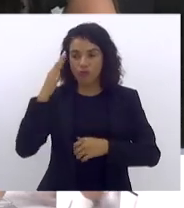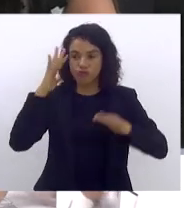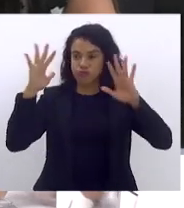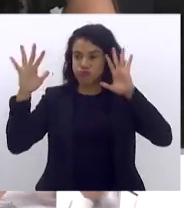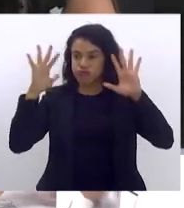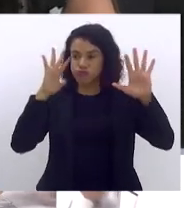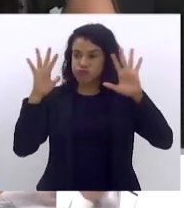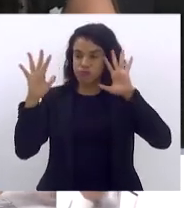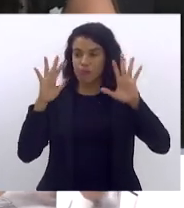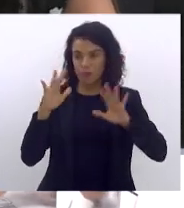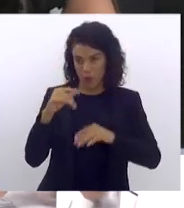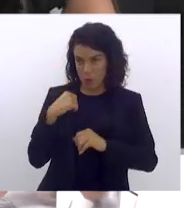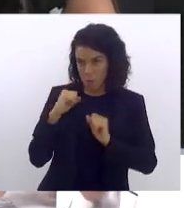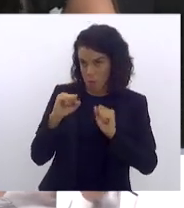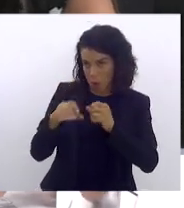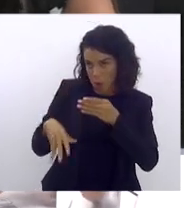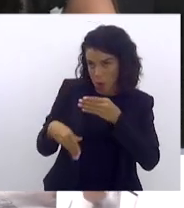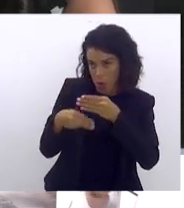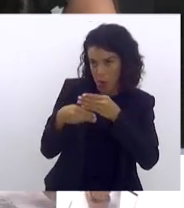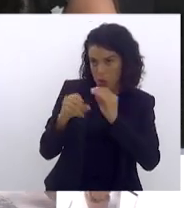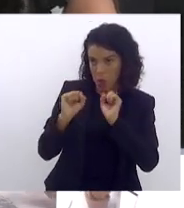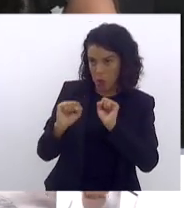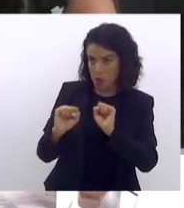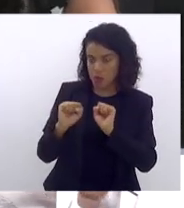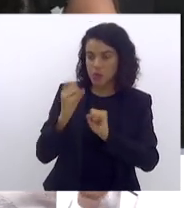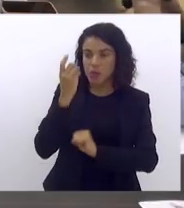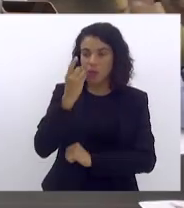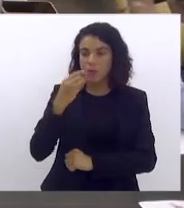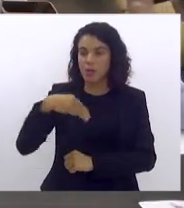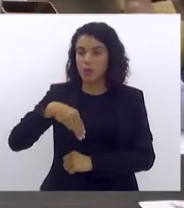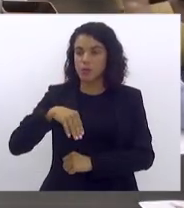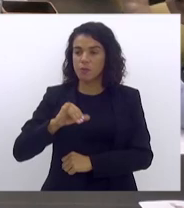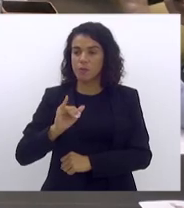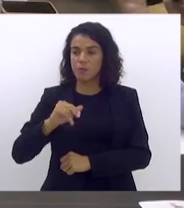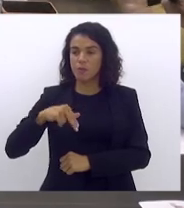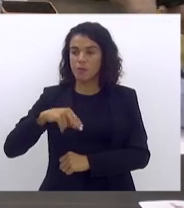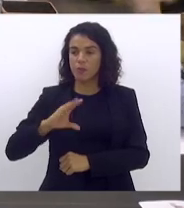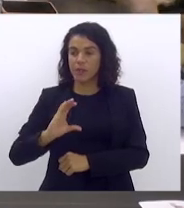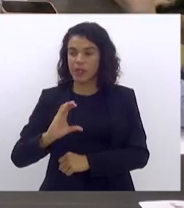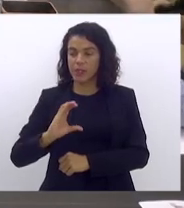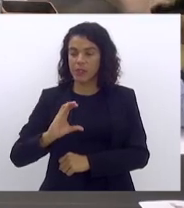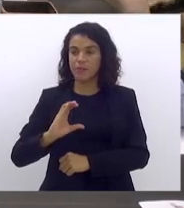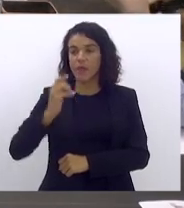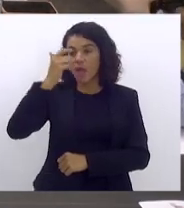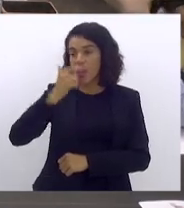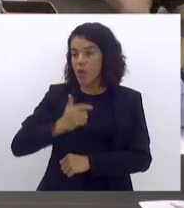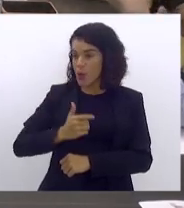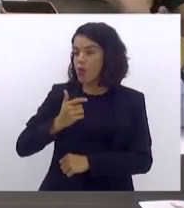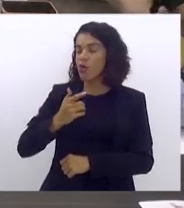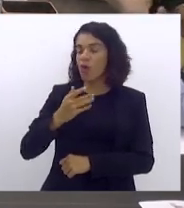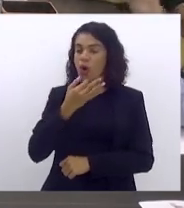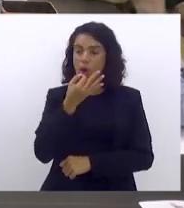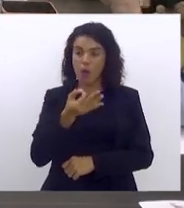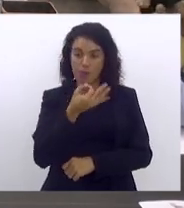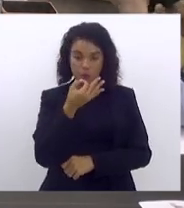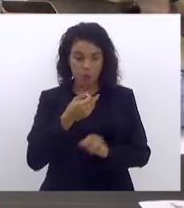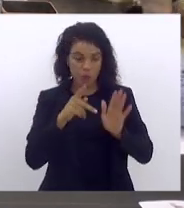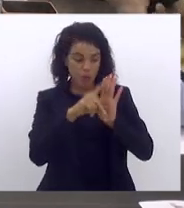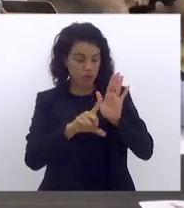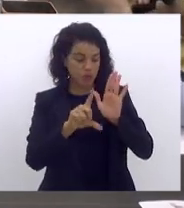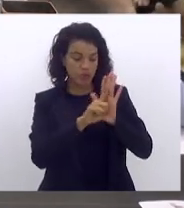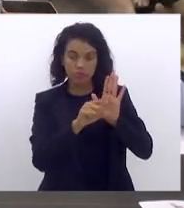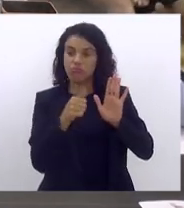criança. Vossa Excelência me concede um brevíssimo, claro, claro, uma parte, presidente. É o seguinte, Eu quero deixar claro que eu acho que o projeto, um,